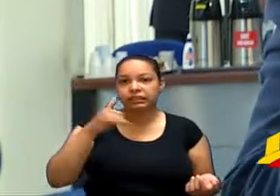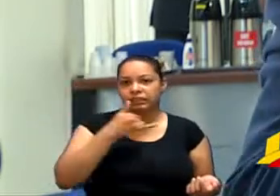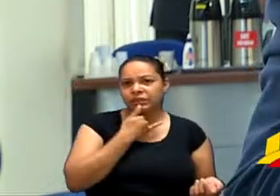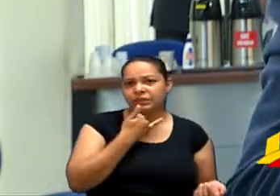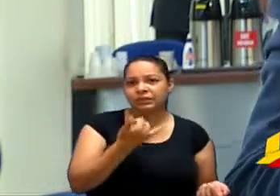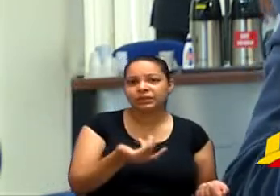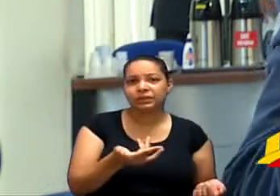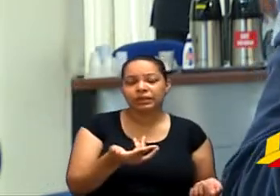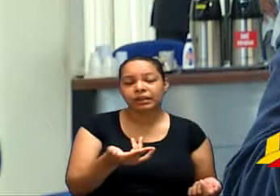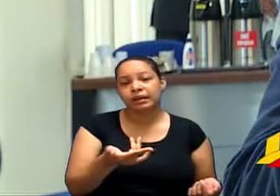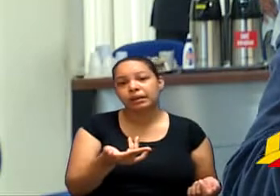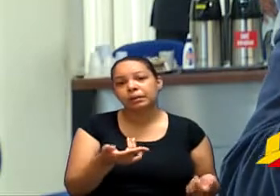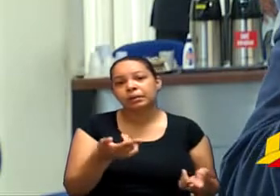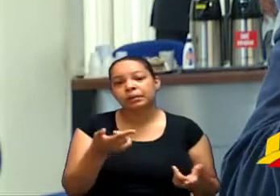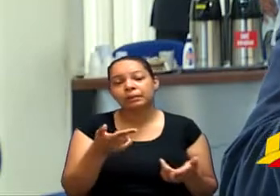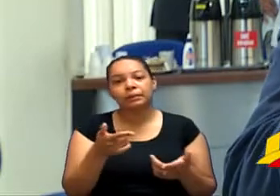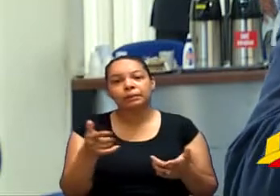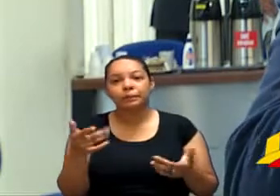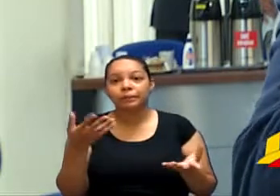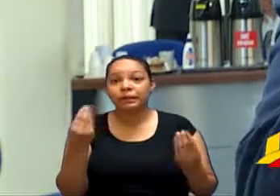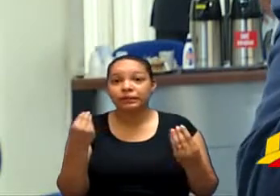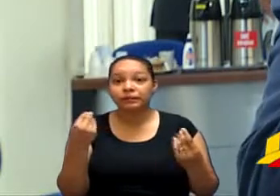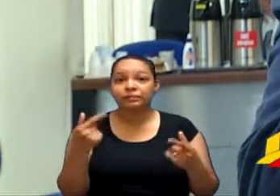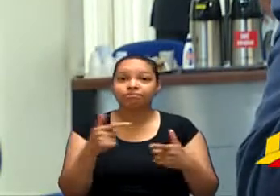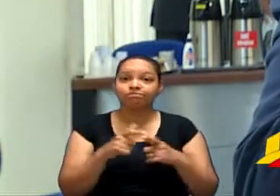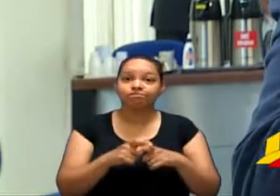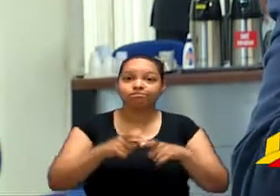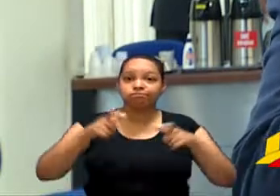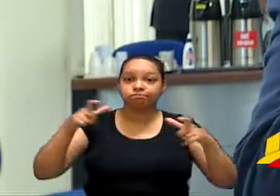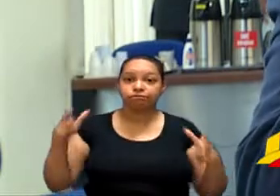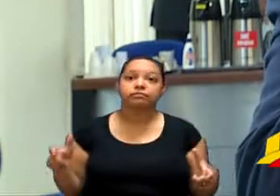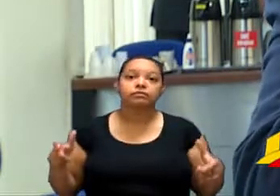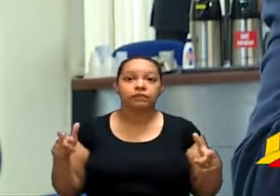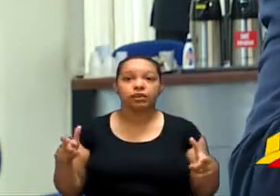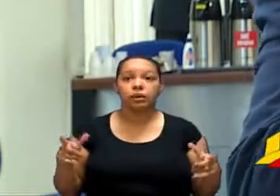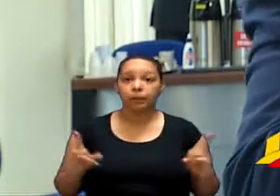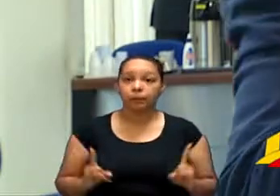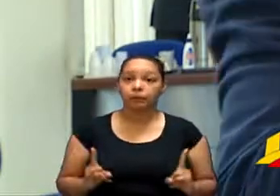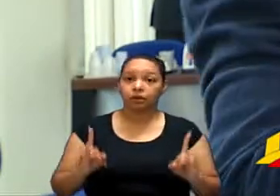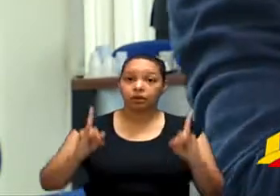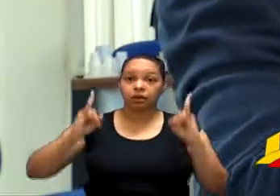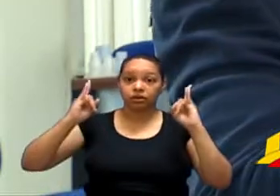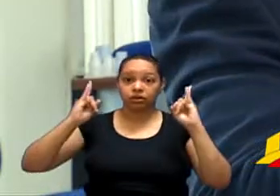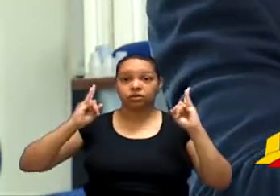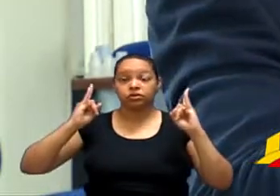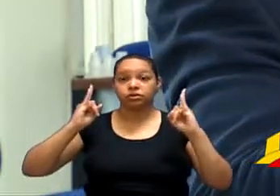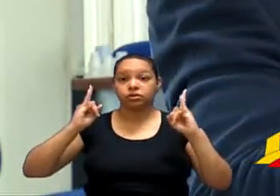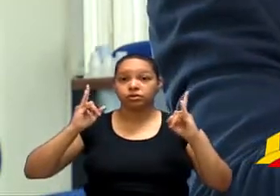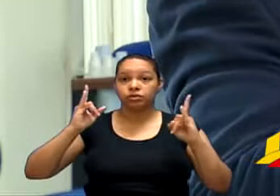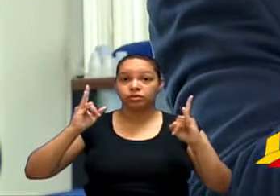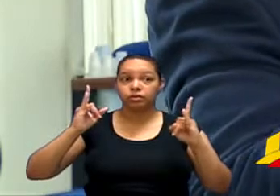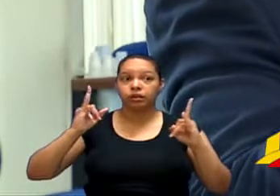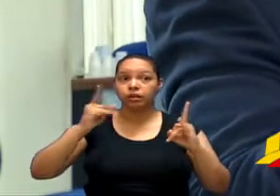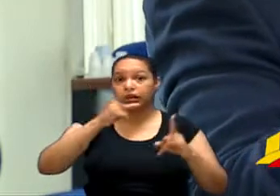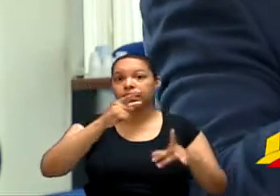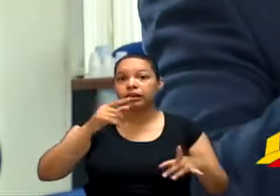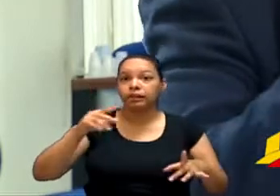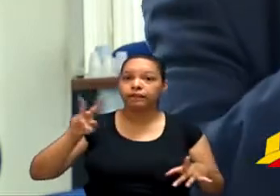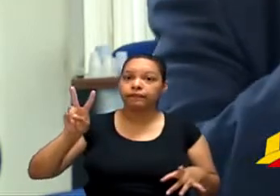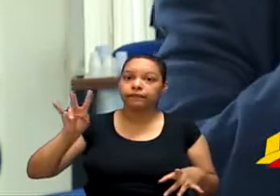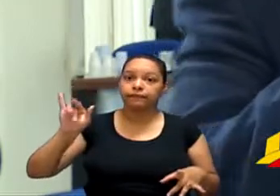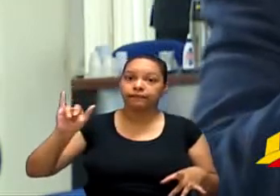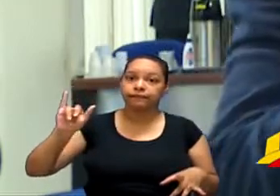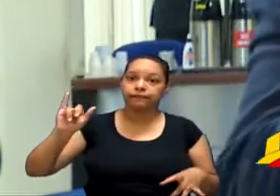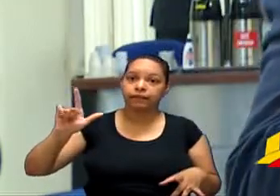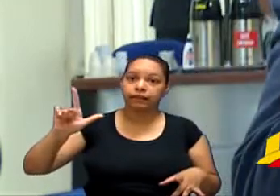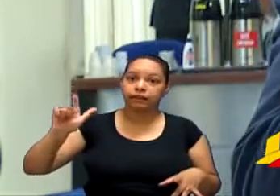muito grande o prédio acabou sendo e também nos da Vila Tupã na Vila Tupã